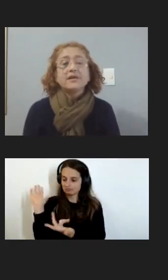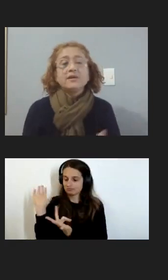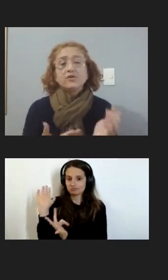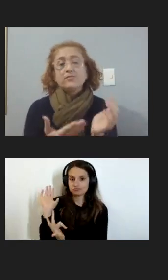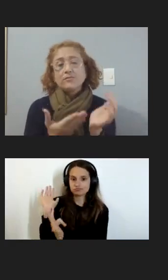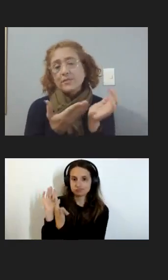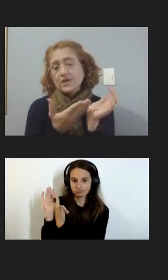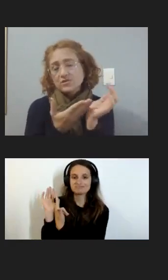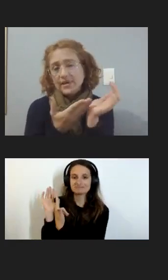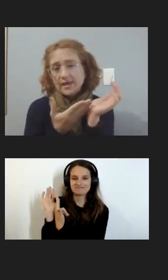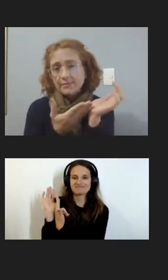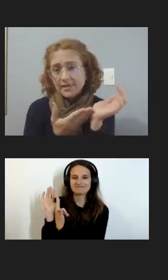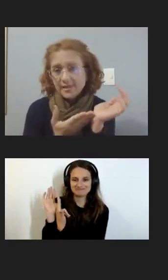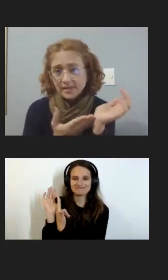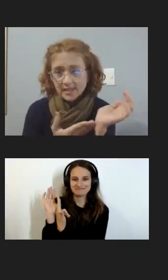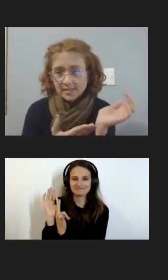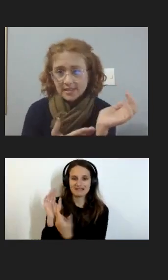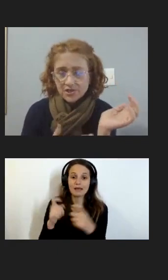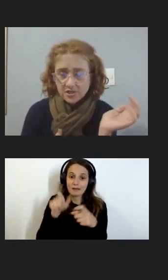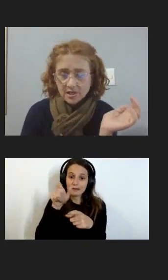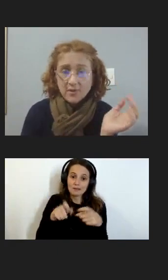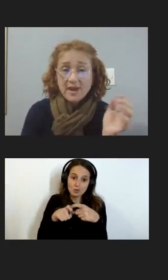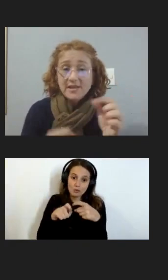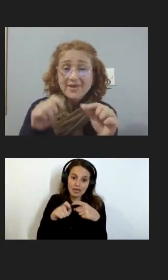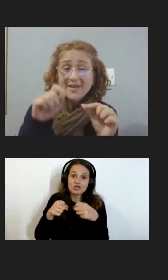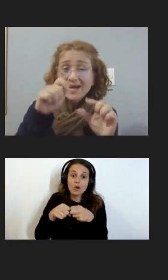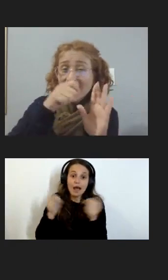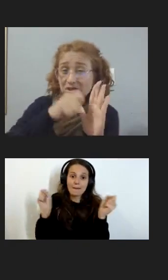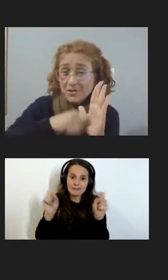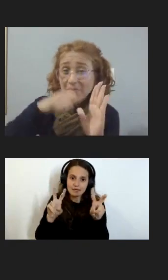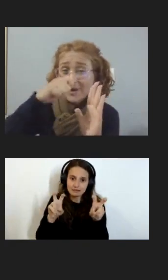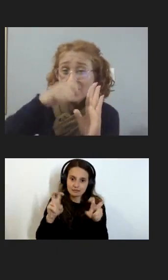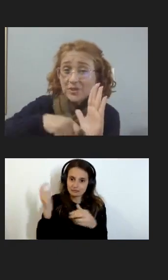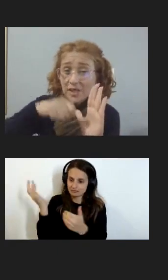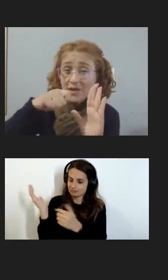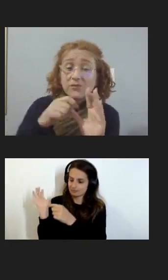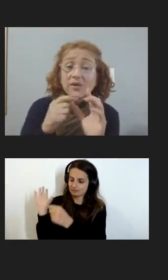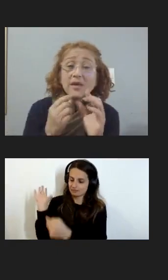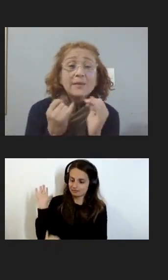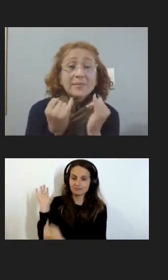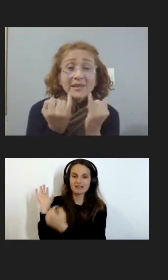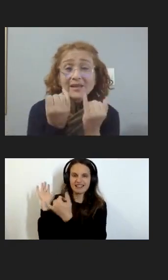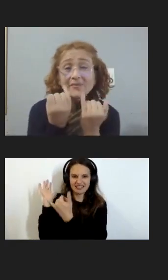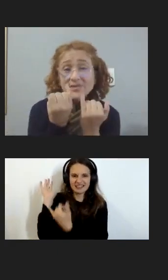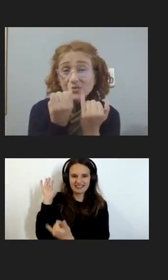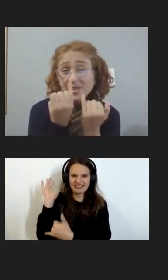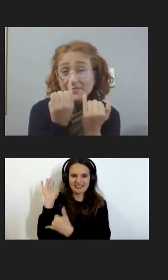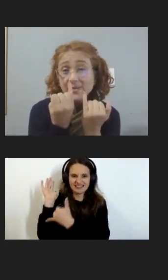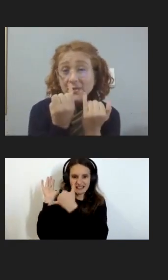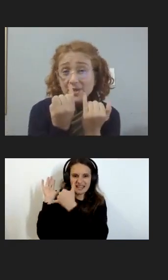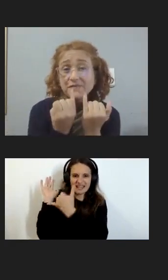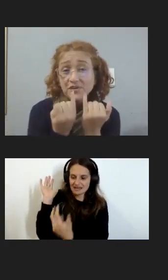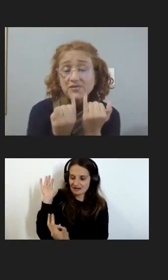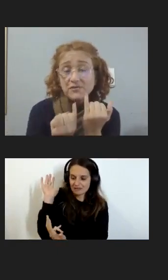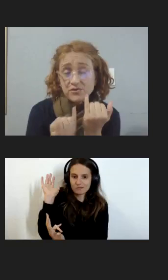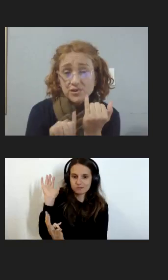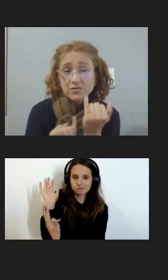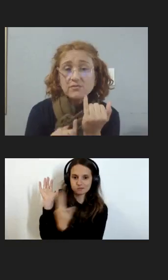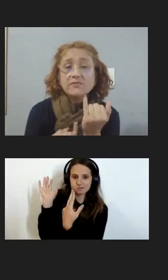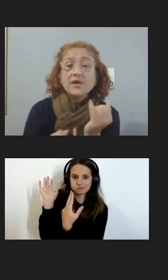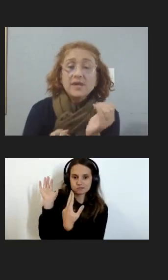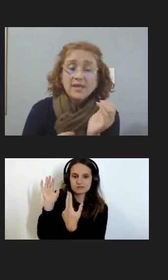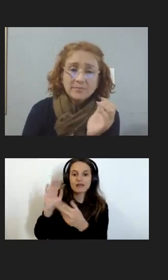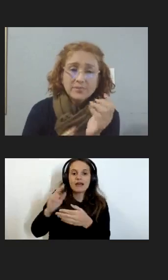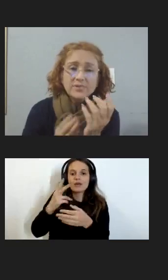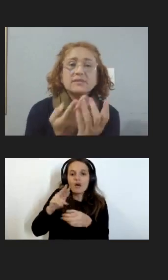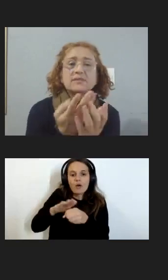Ana? O médico vai abrir aqui essa região, aí ele vai raspar o nervo para tentar fazer com que ele fique mais fininho de